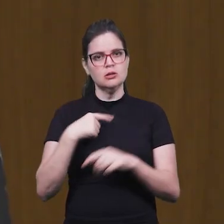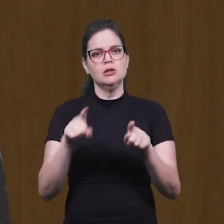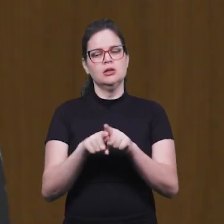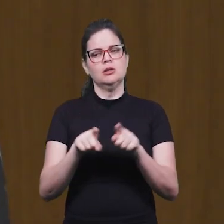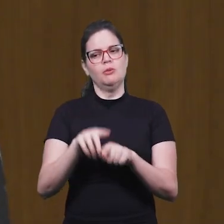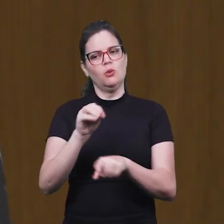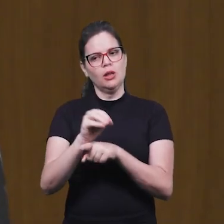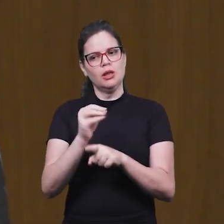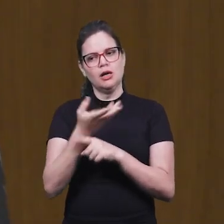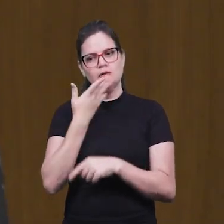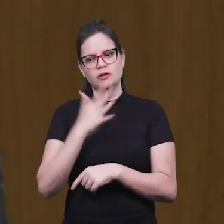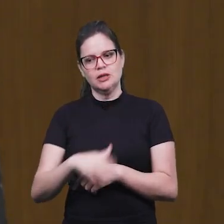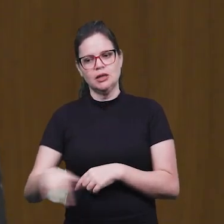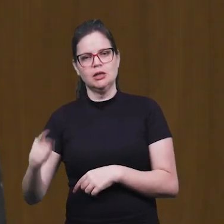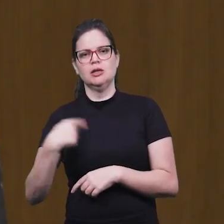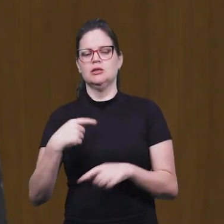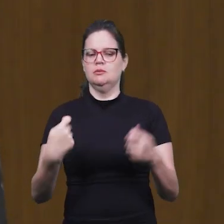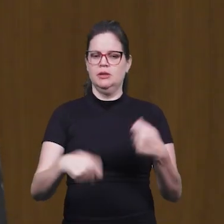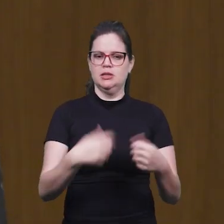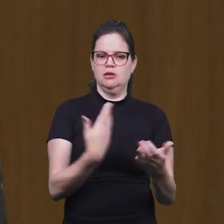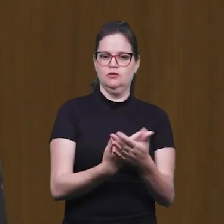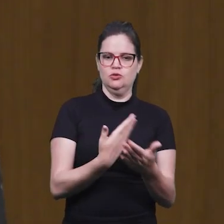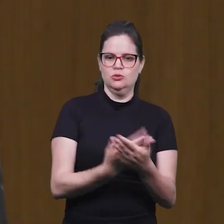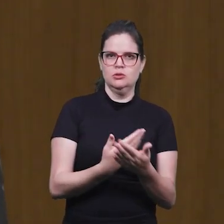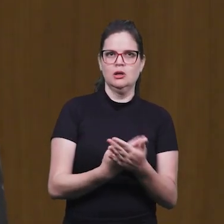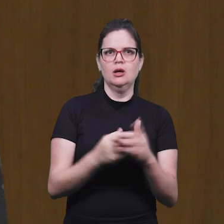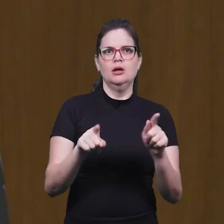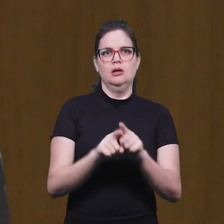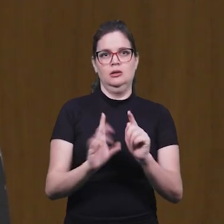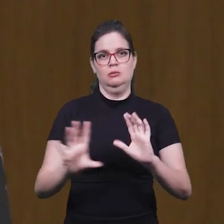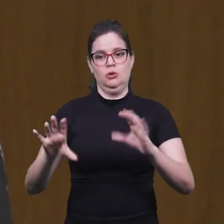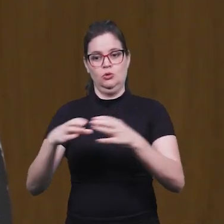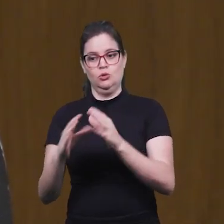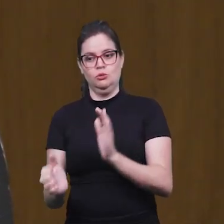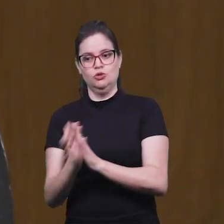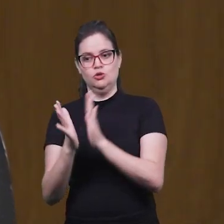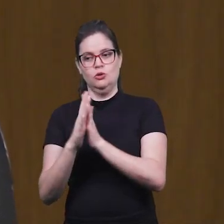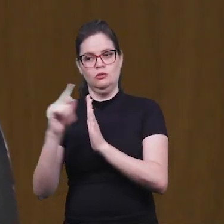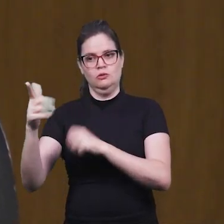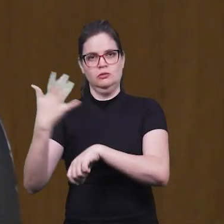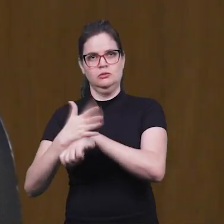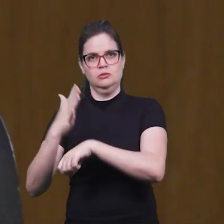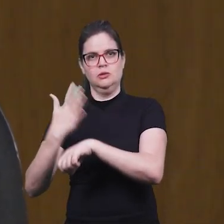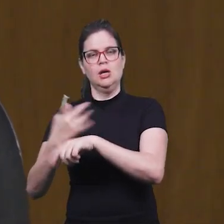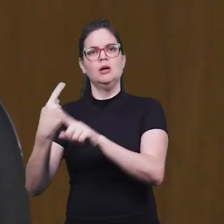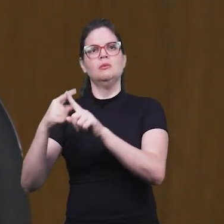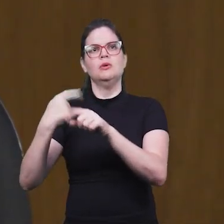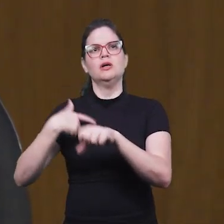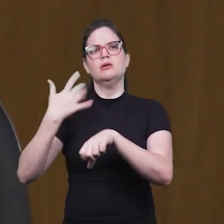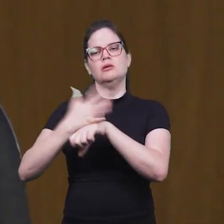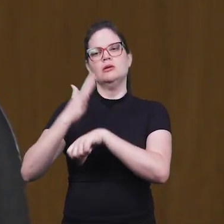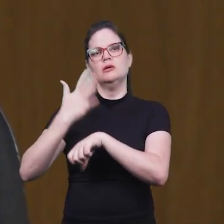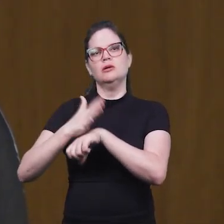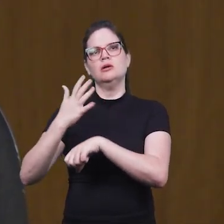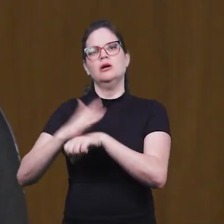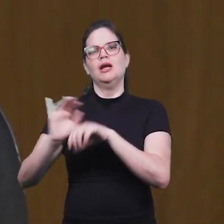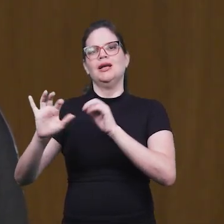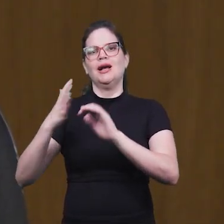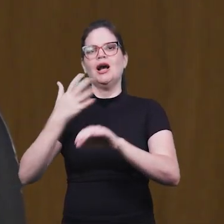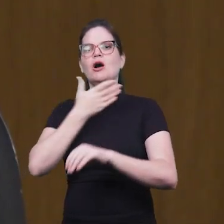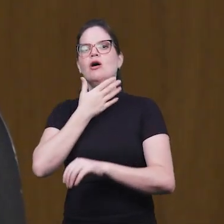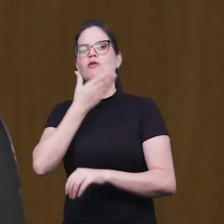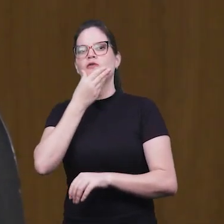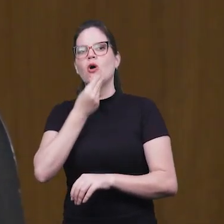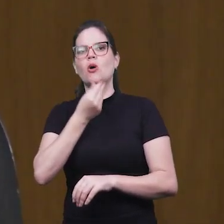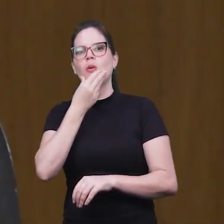grupo de louvor, ia com caderno. Enquanto ensaiava as vozes dos homens, eu estudava. Então,